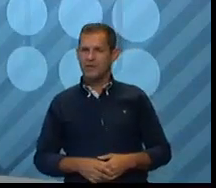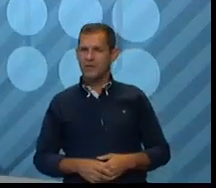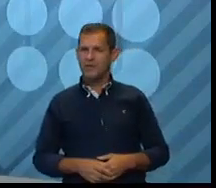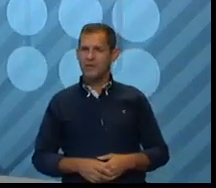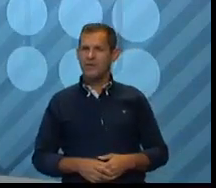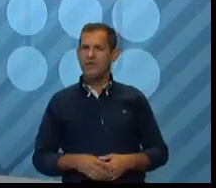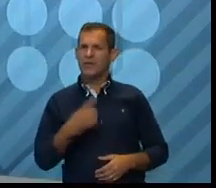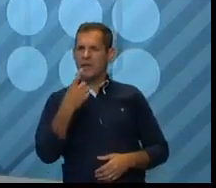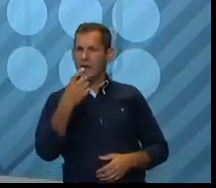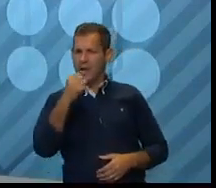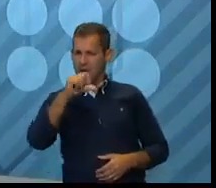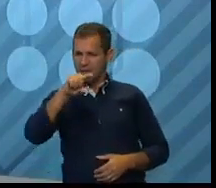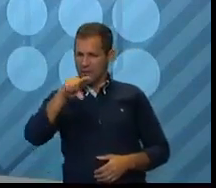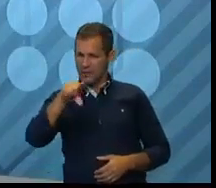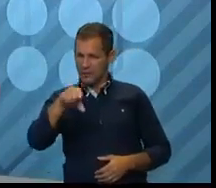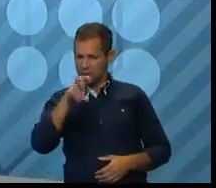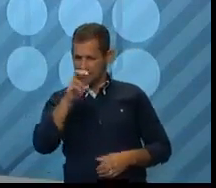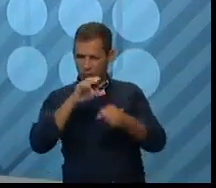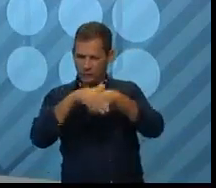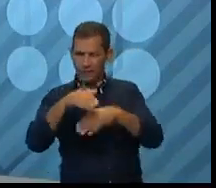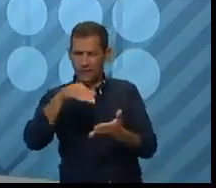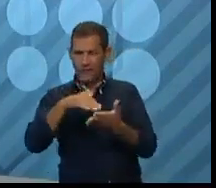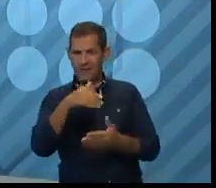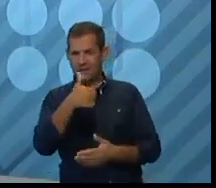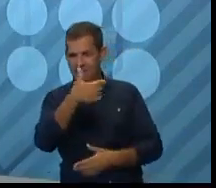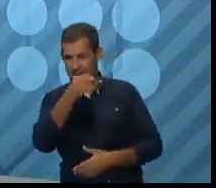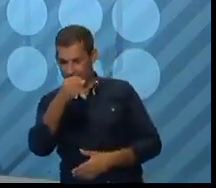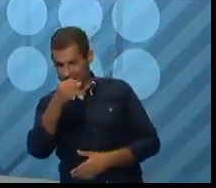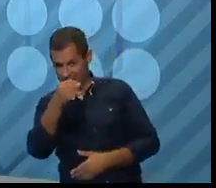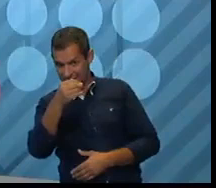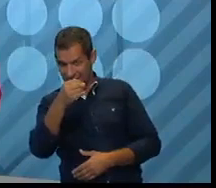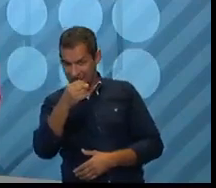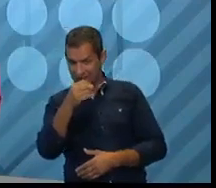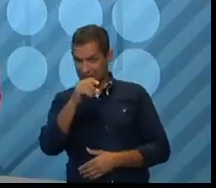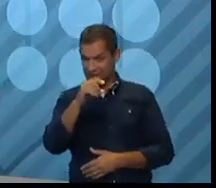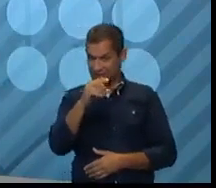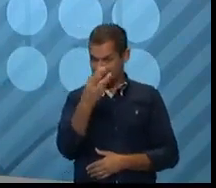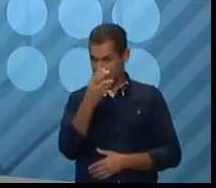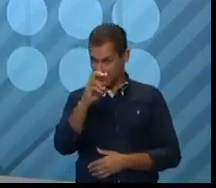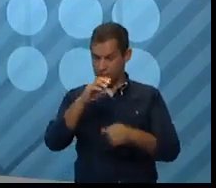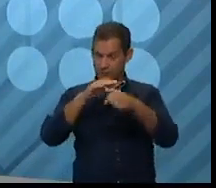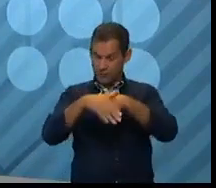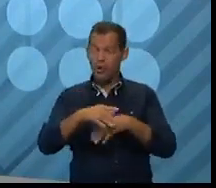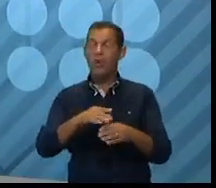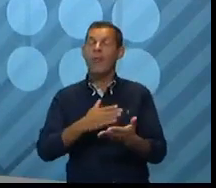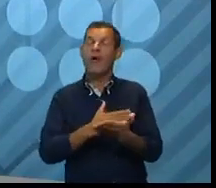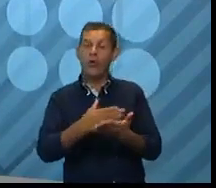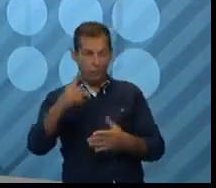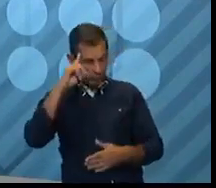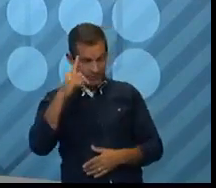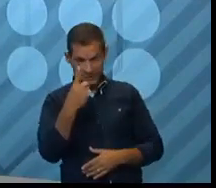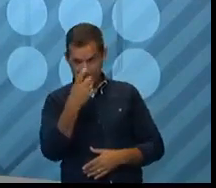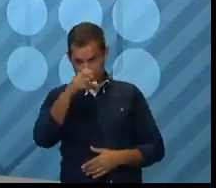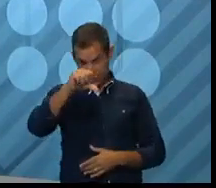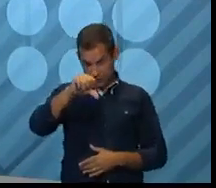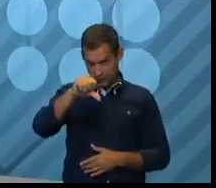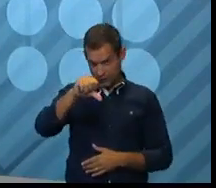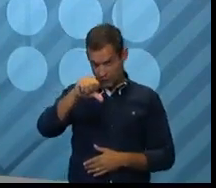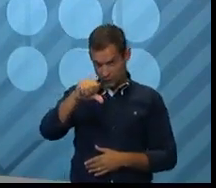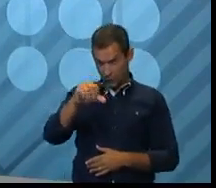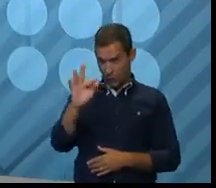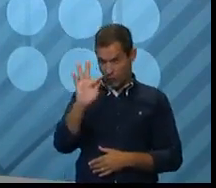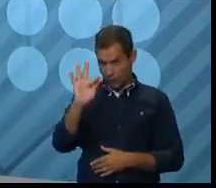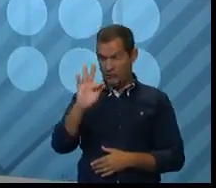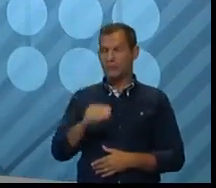9h05 às 10h35, né? E começa já na segunda após o carnaval. Dia 19 nós teremos a nossa primeira aula